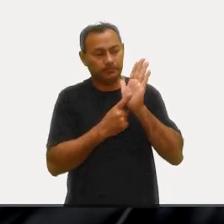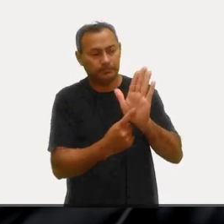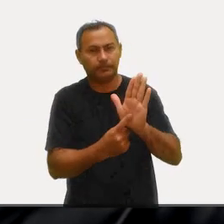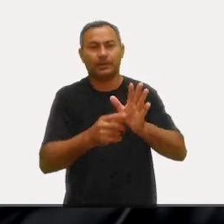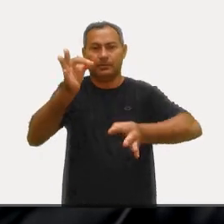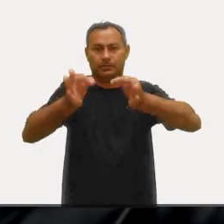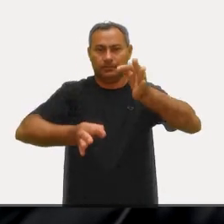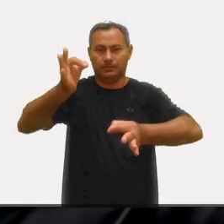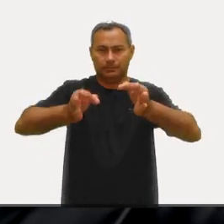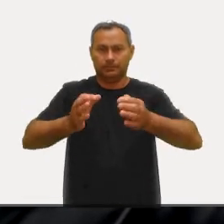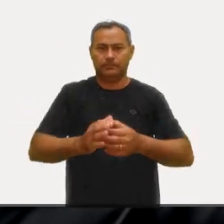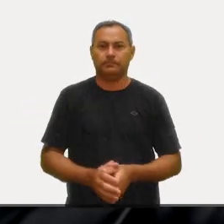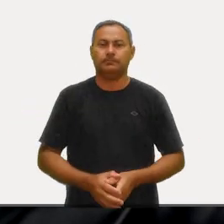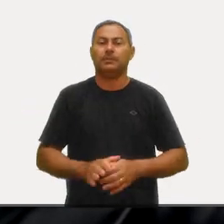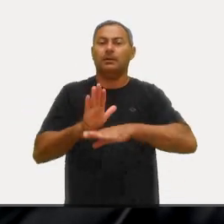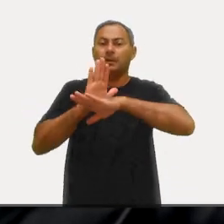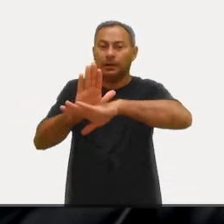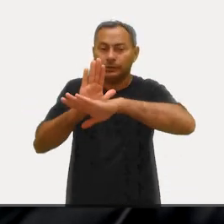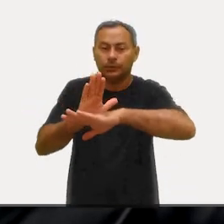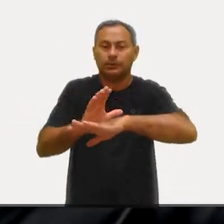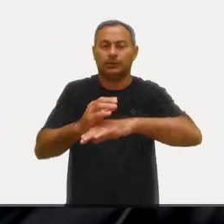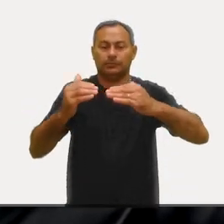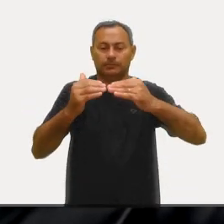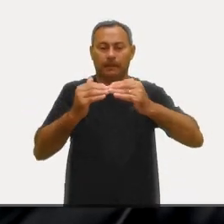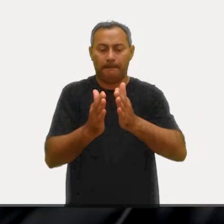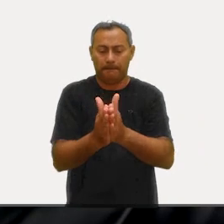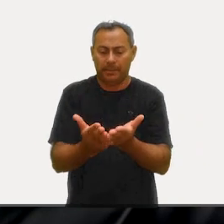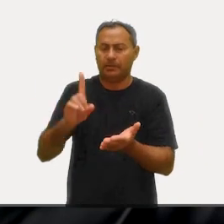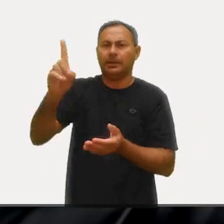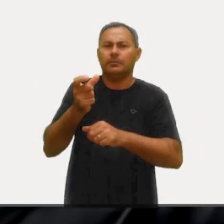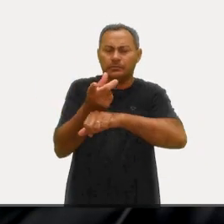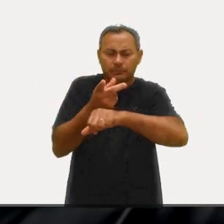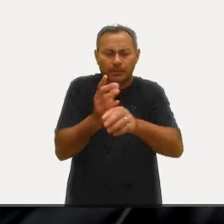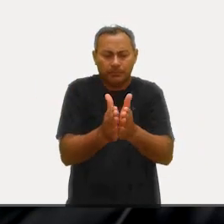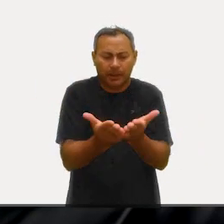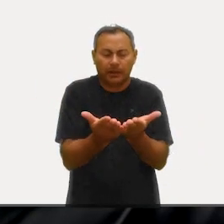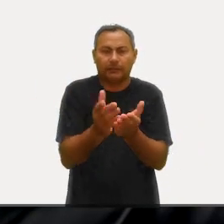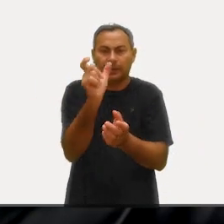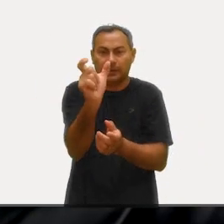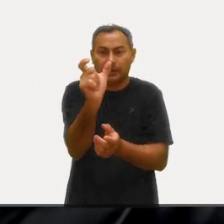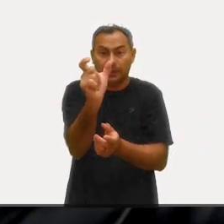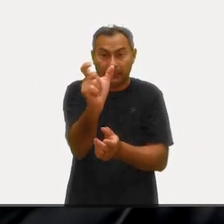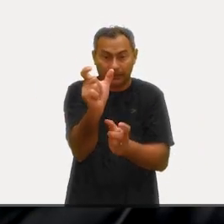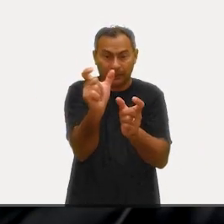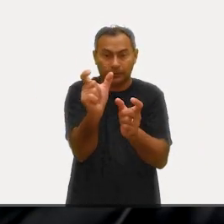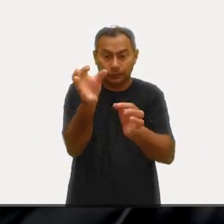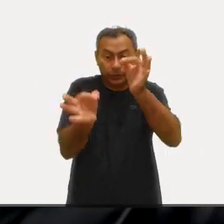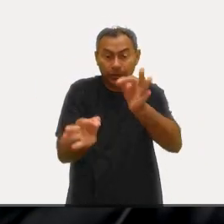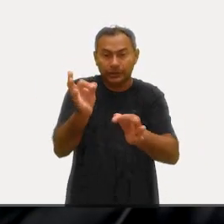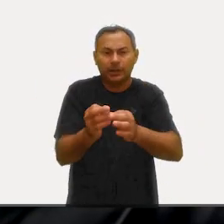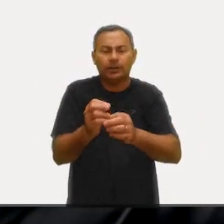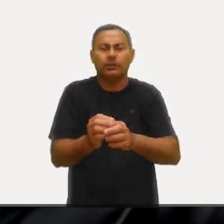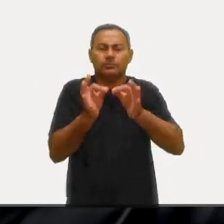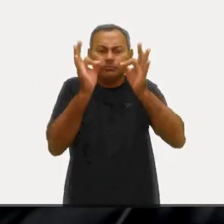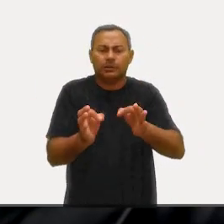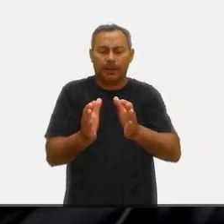de referências à justiça. Com a ajuda de uma concordância bíblica, faça uma busca da palavra justiça ou justo na Bíblia